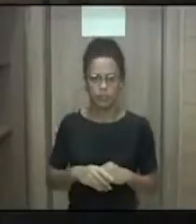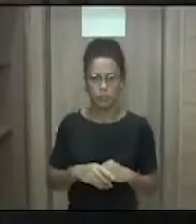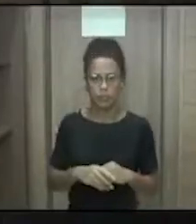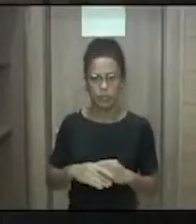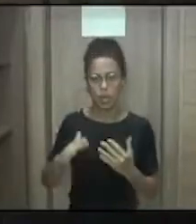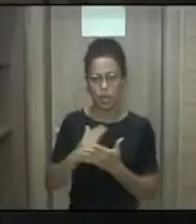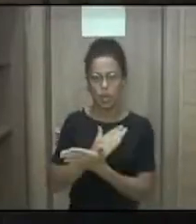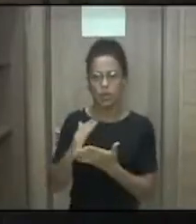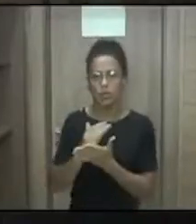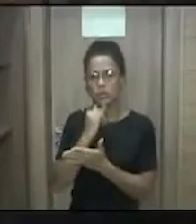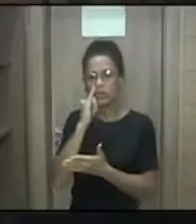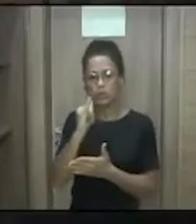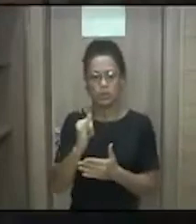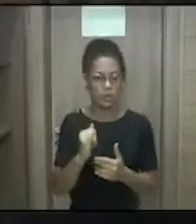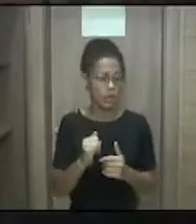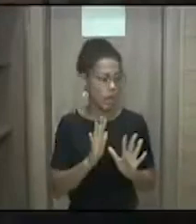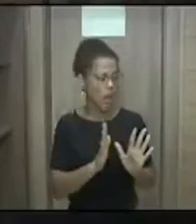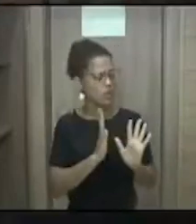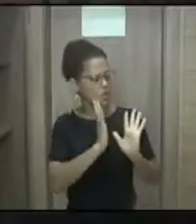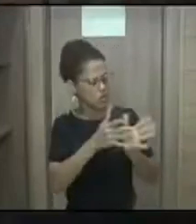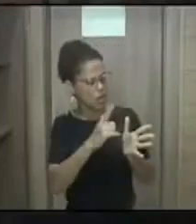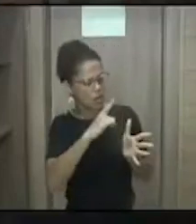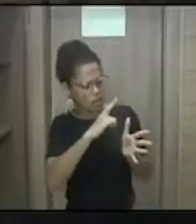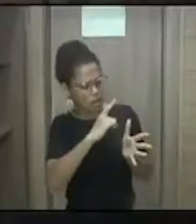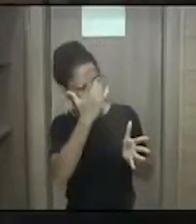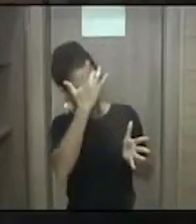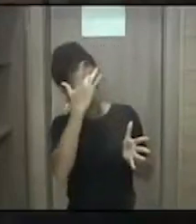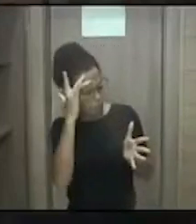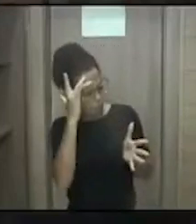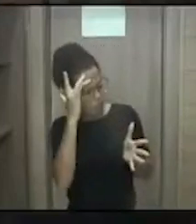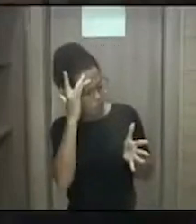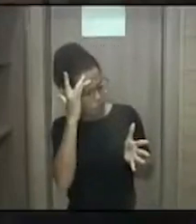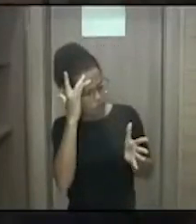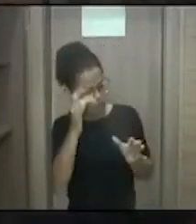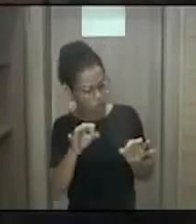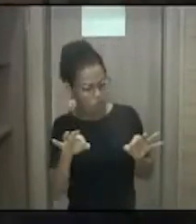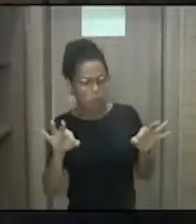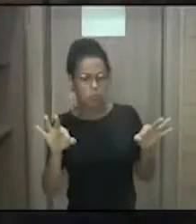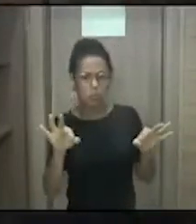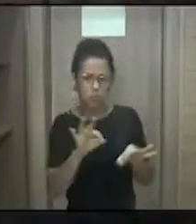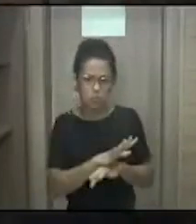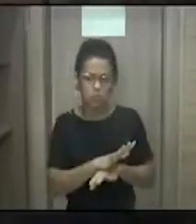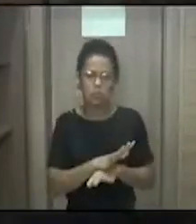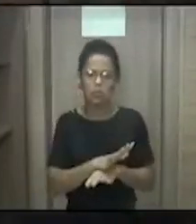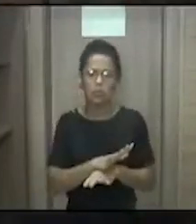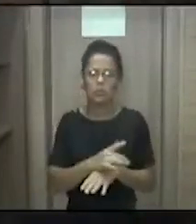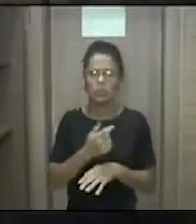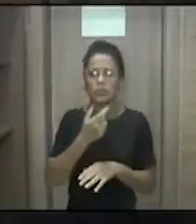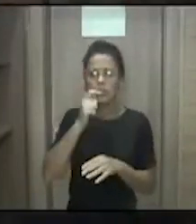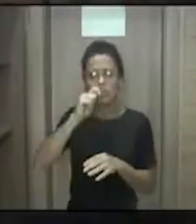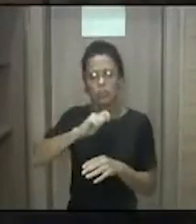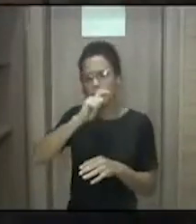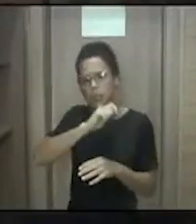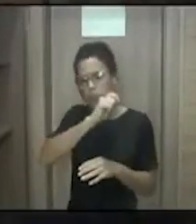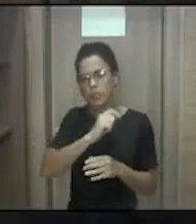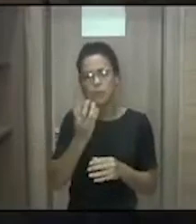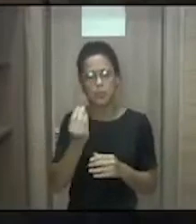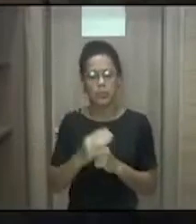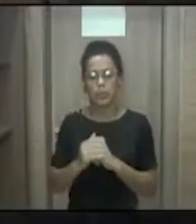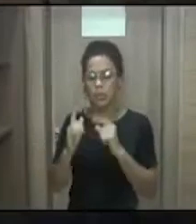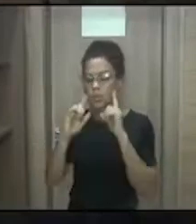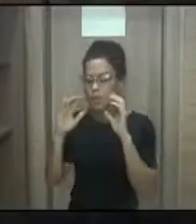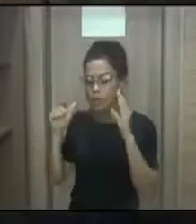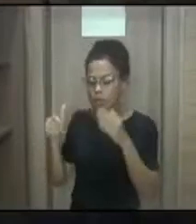assim, é porque já existem pessoas que estão, né, completamente desdentadas e a gente está focando